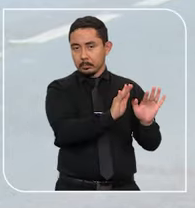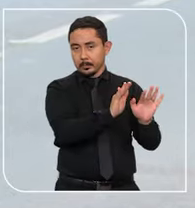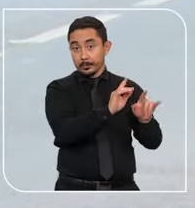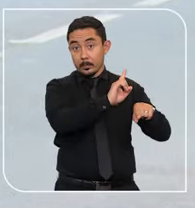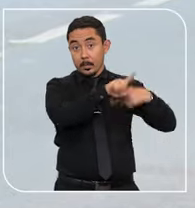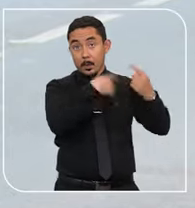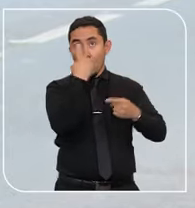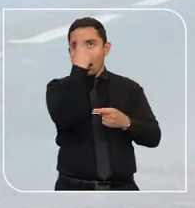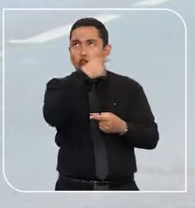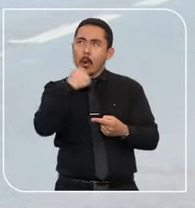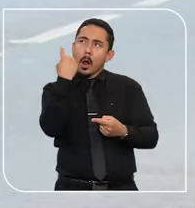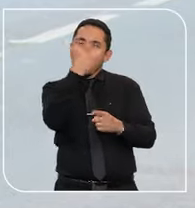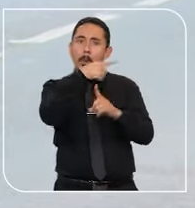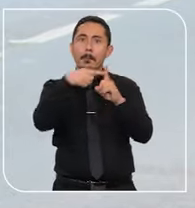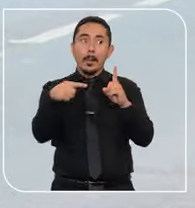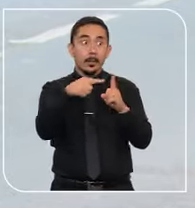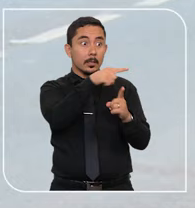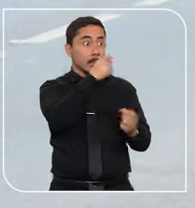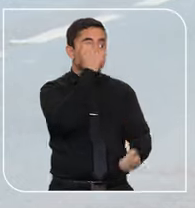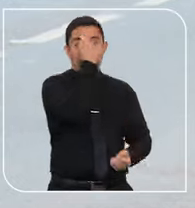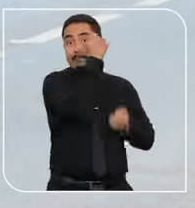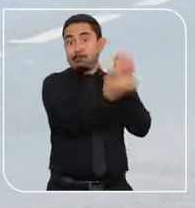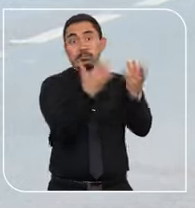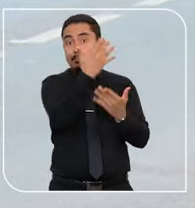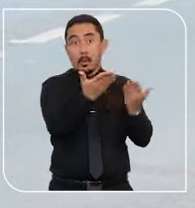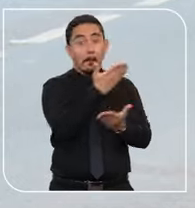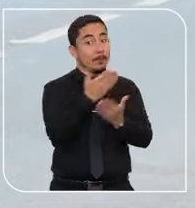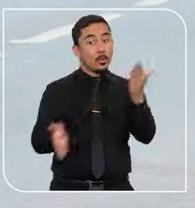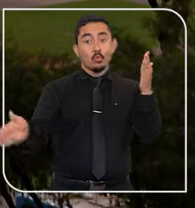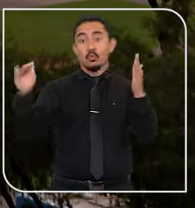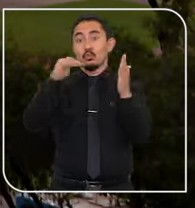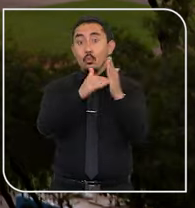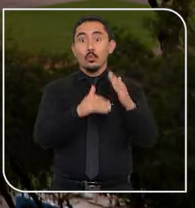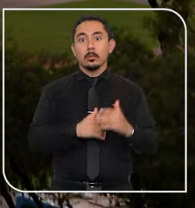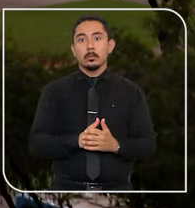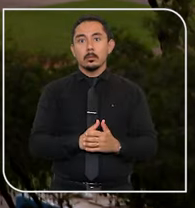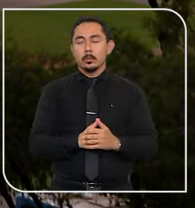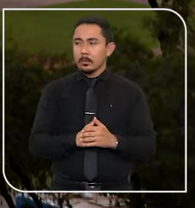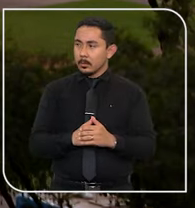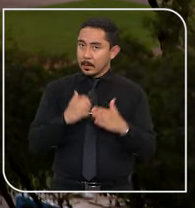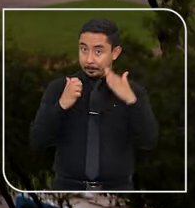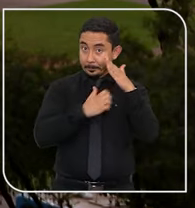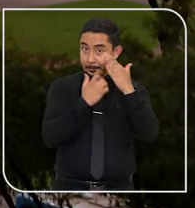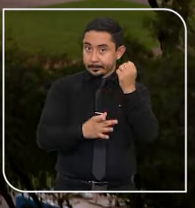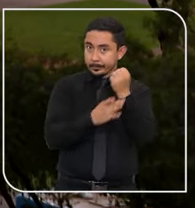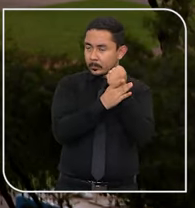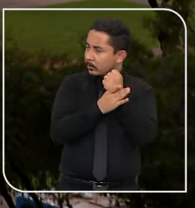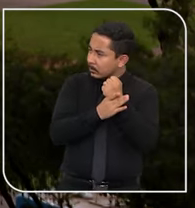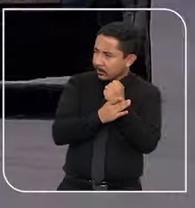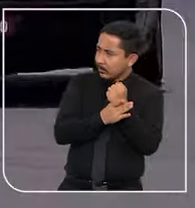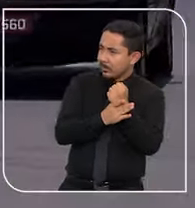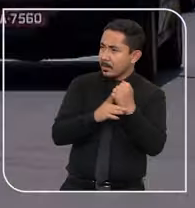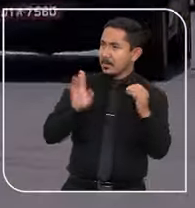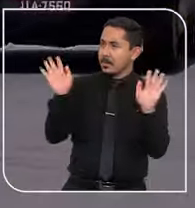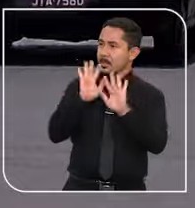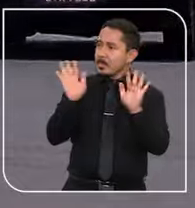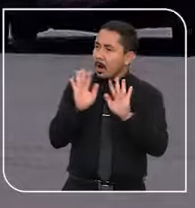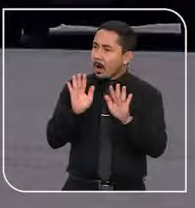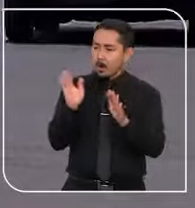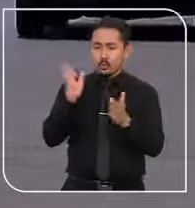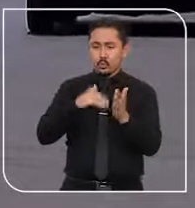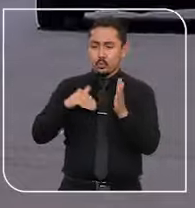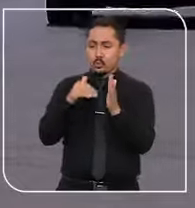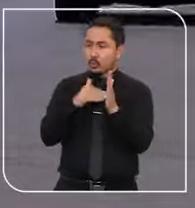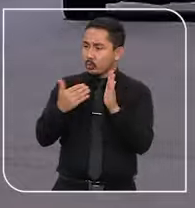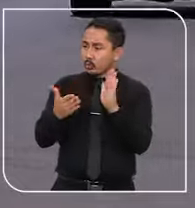hora e meia após a retomada da viagem pegou fogo e teve perda total a seguradora negou a indenização alegando a existência de cláusula